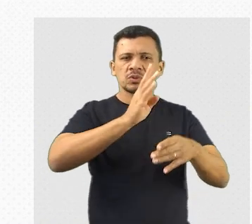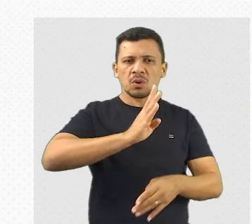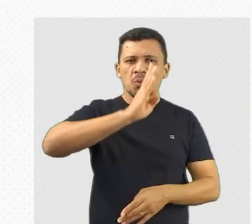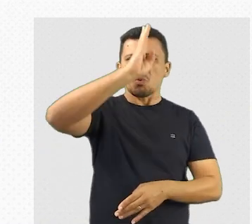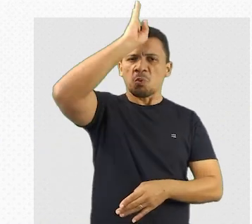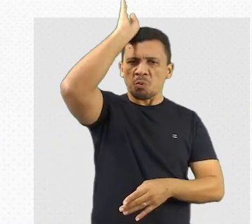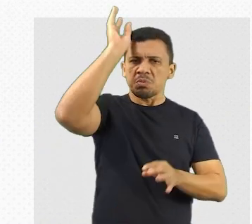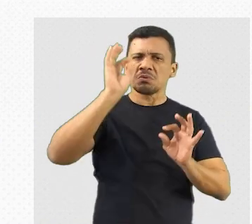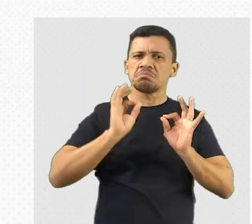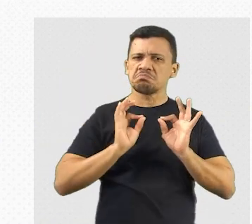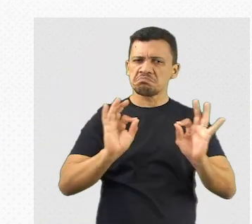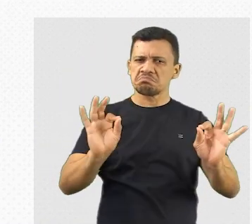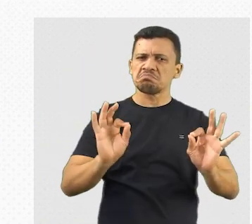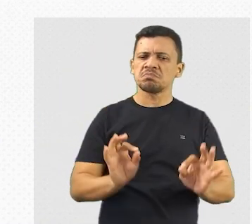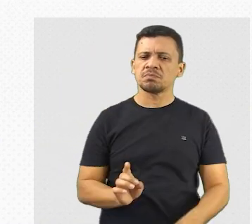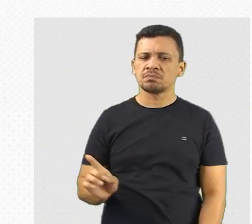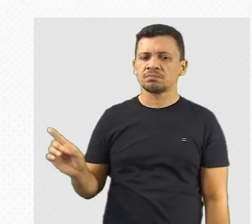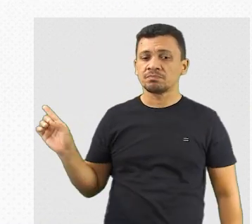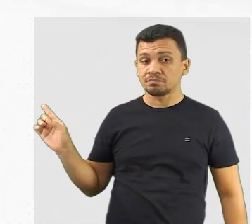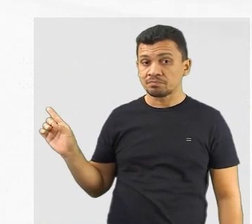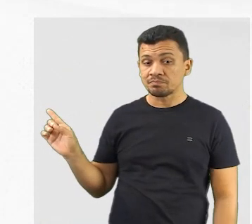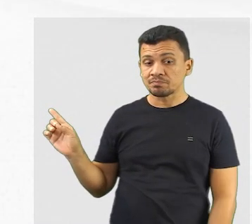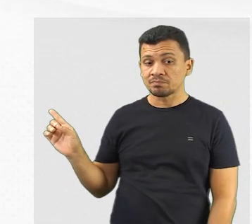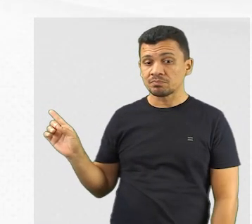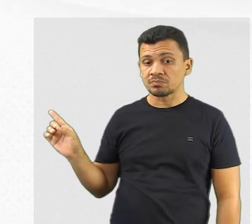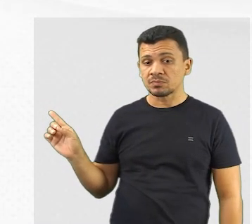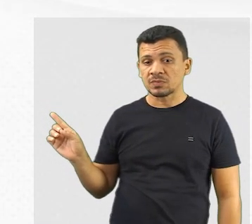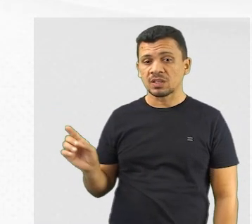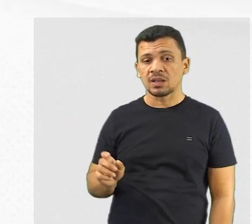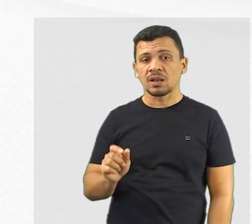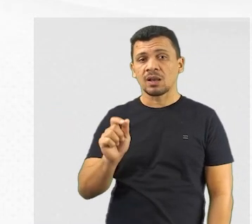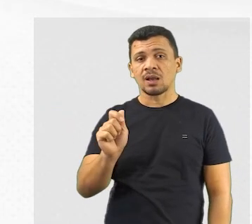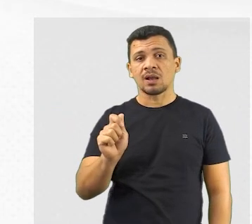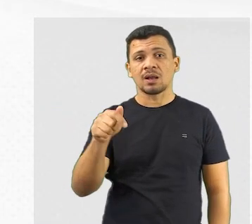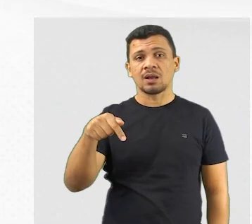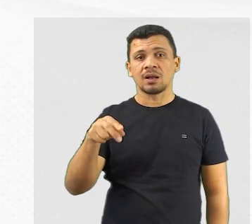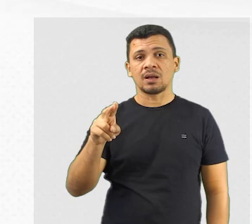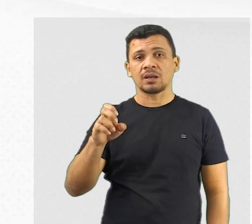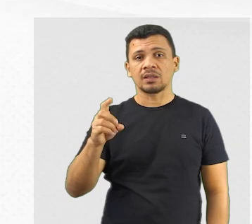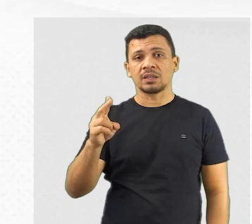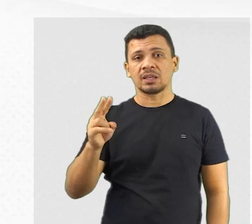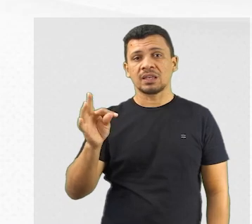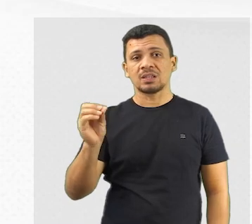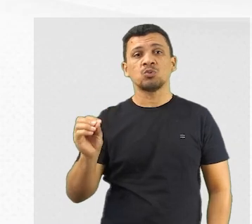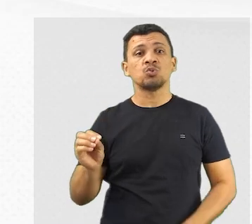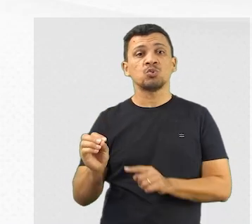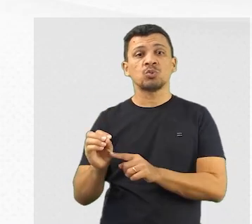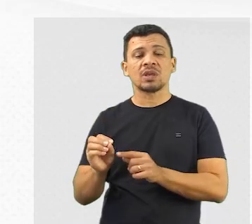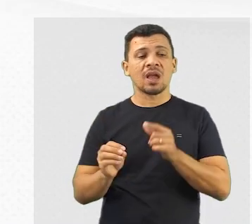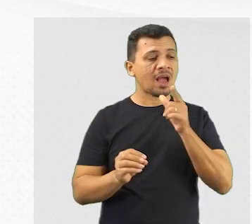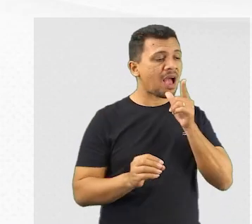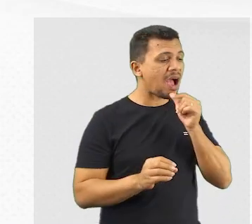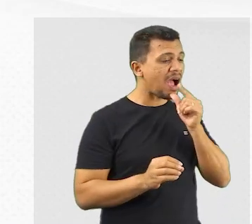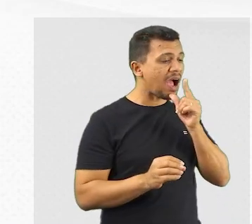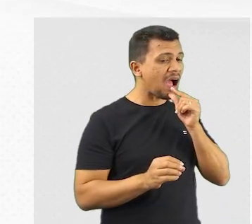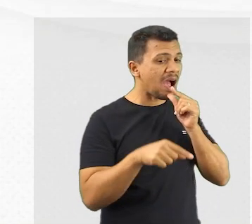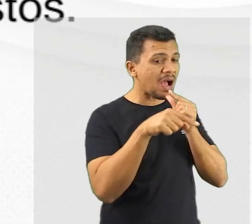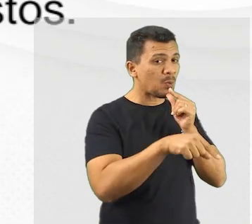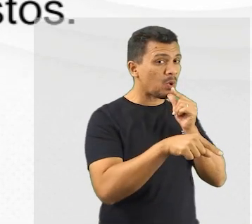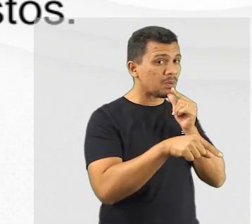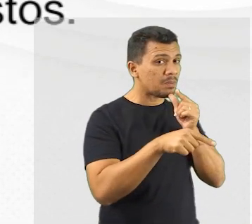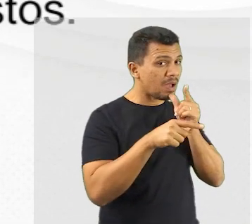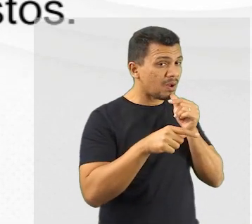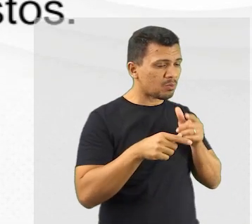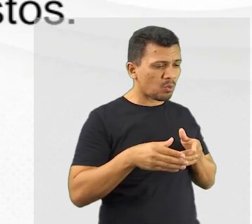assim? Isso que vocês estão vendo aí na tela é um aqueduto. O que é um aqueduto? É um sistema de transporte de água, como se fosse